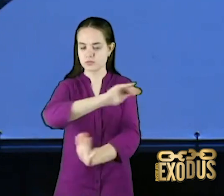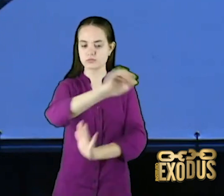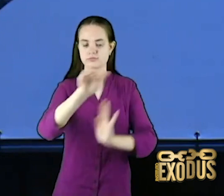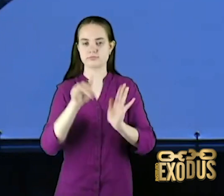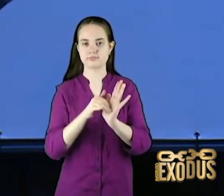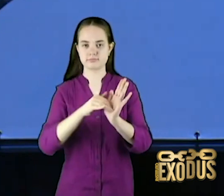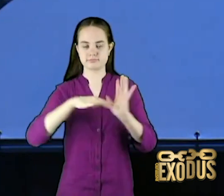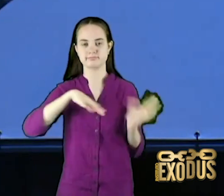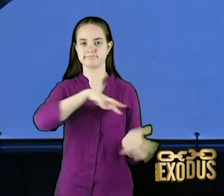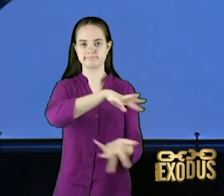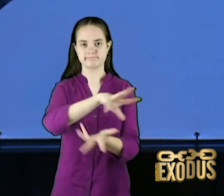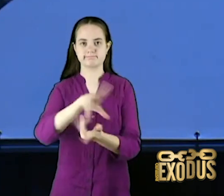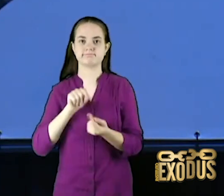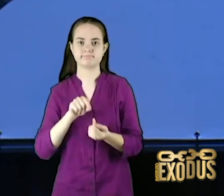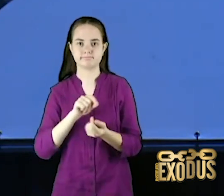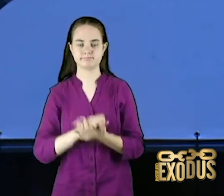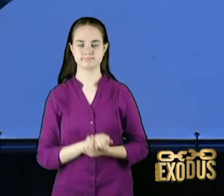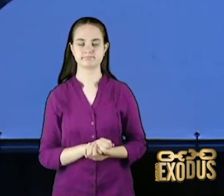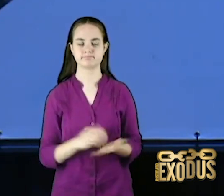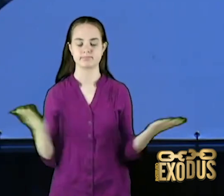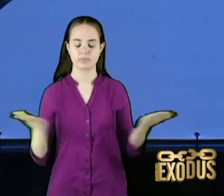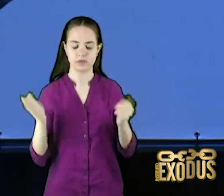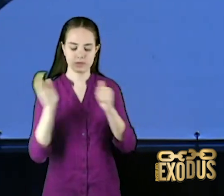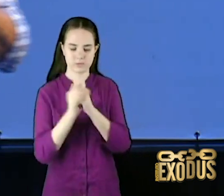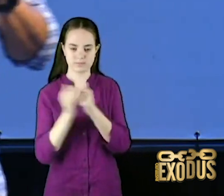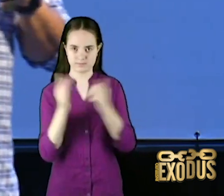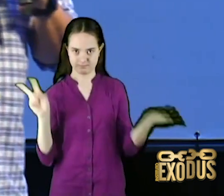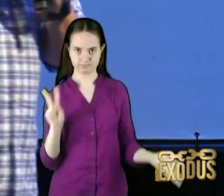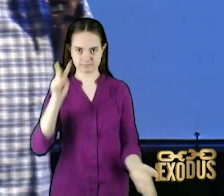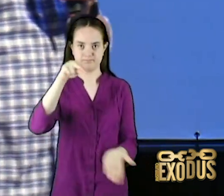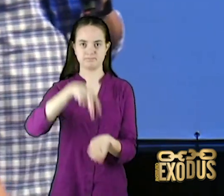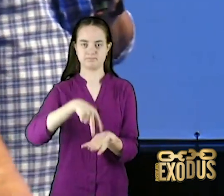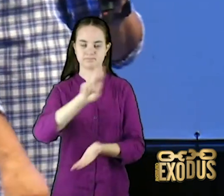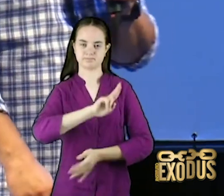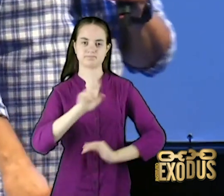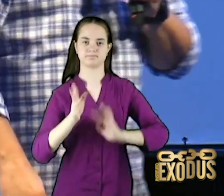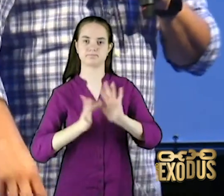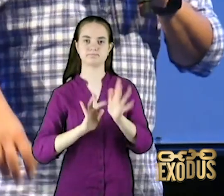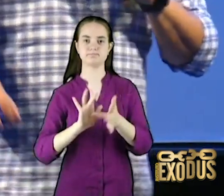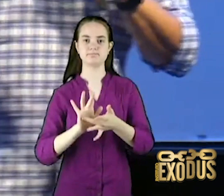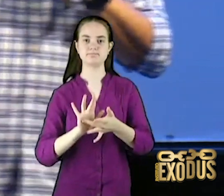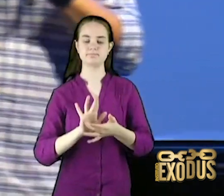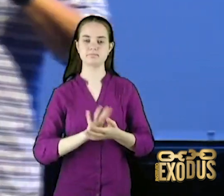minha vida e na tua vida. Vamos orar, fique de pé em nome de Jesus.